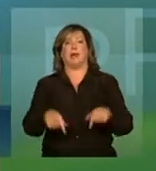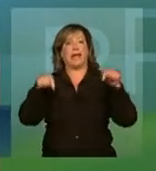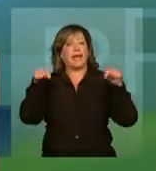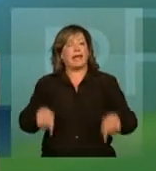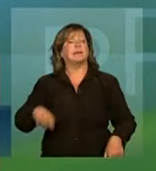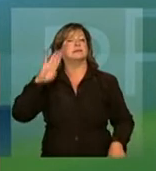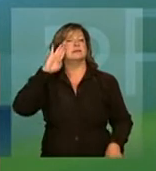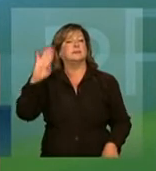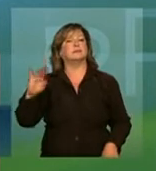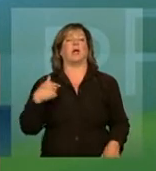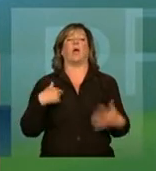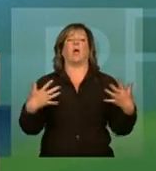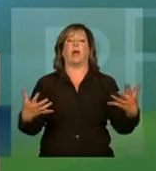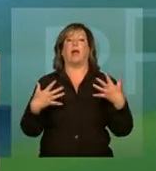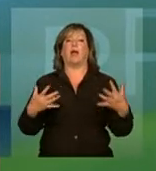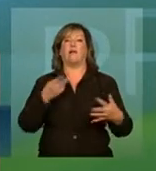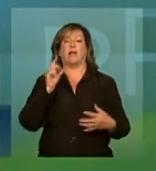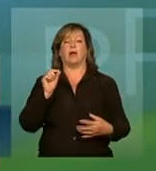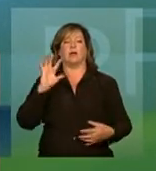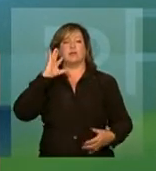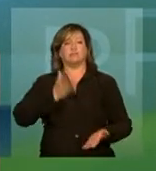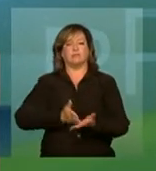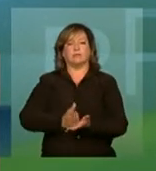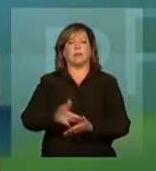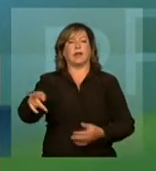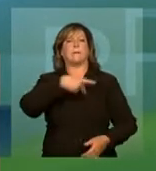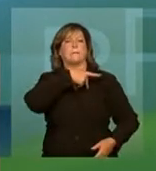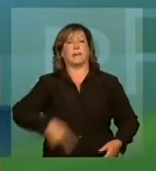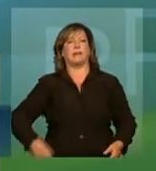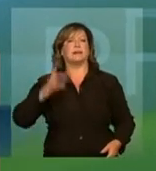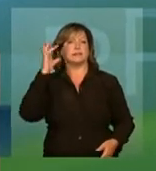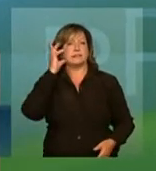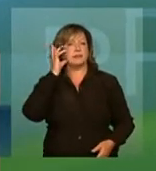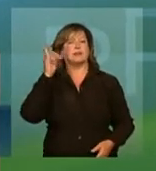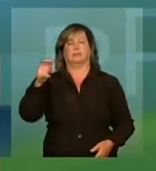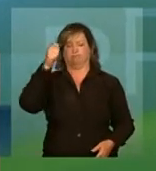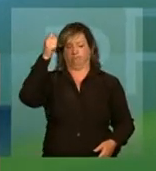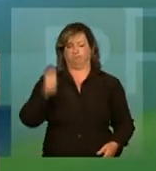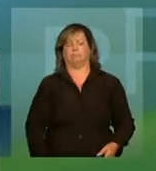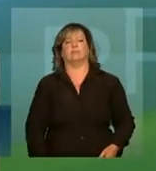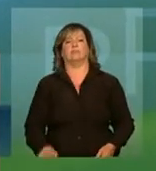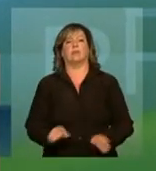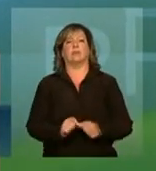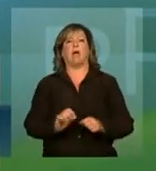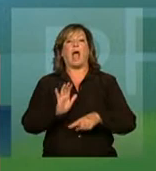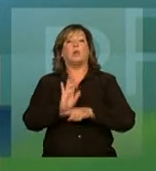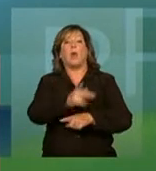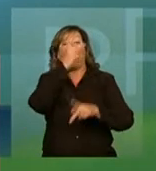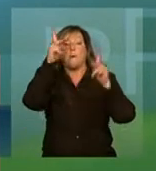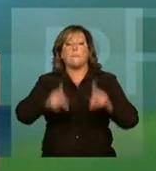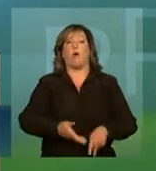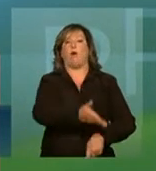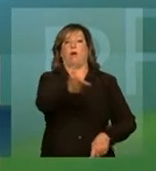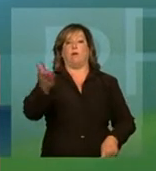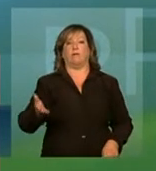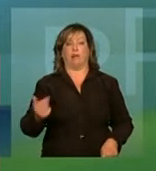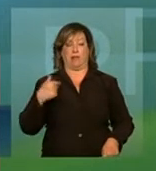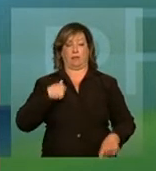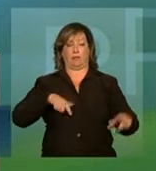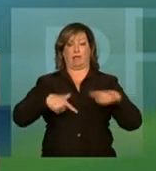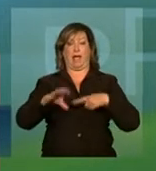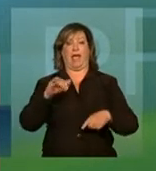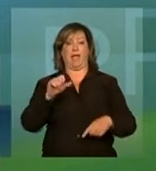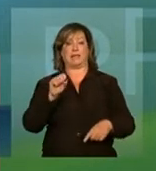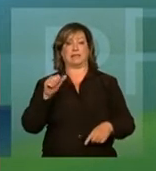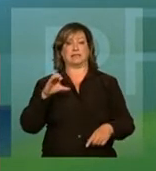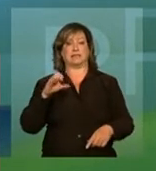ponto, quero destacar a ação firme e determinada da presidenta Dilma em defesa do interesse coletivo. No comando da Casa Civil,